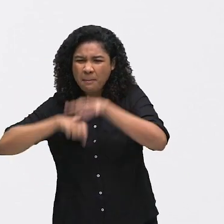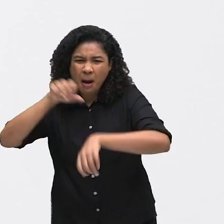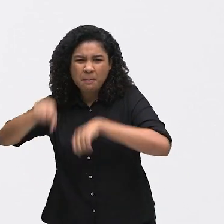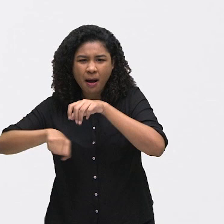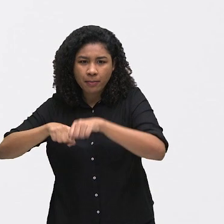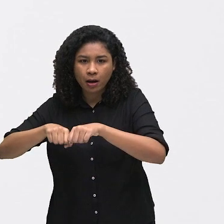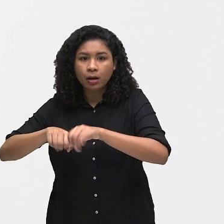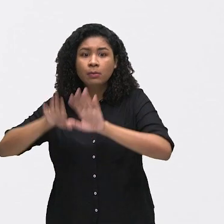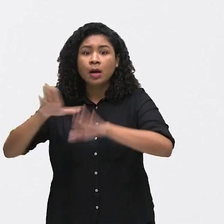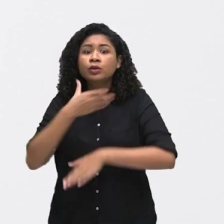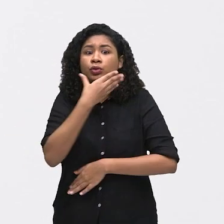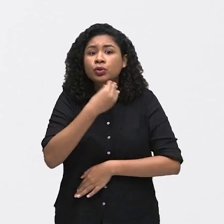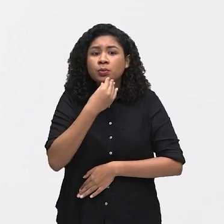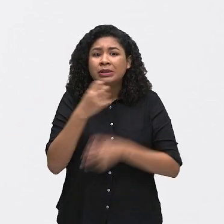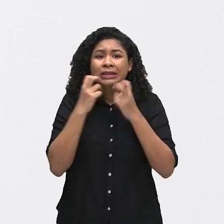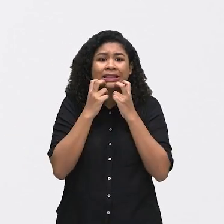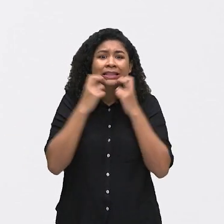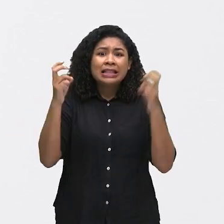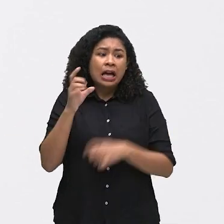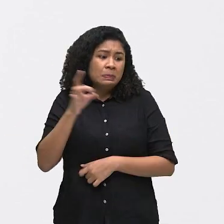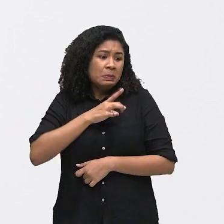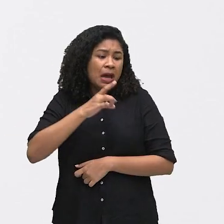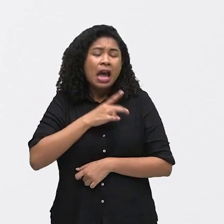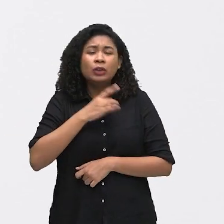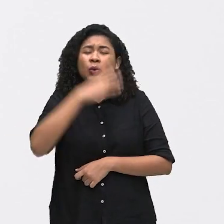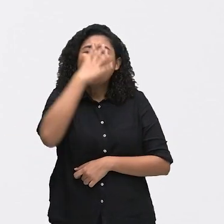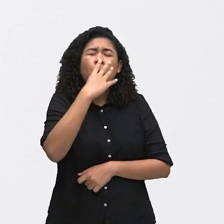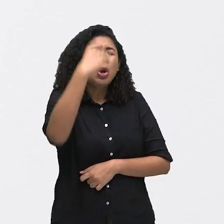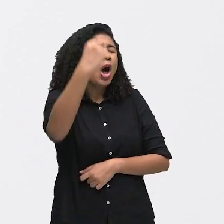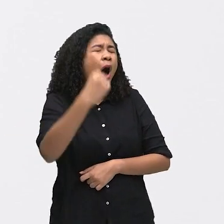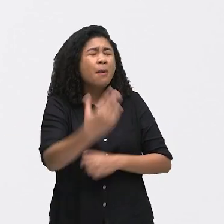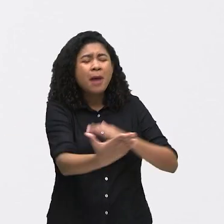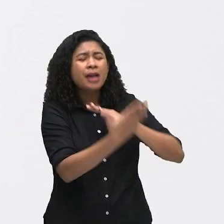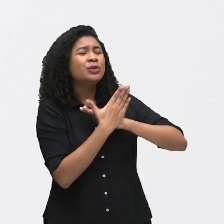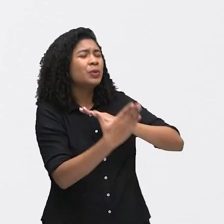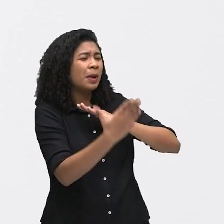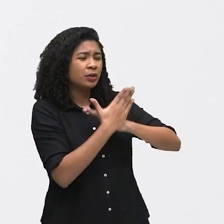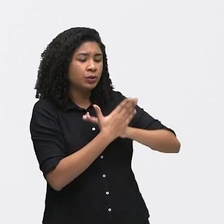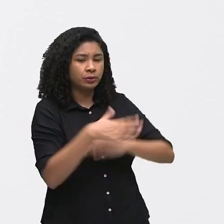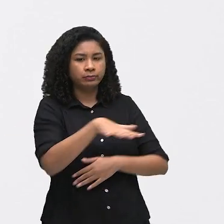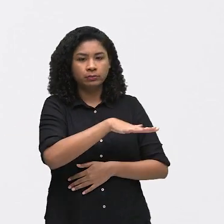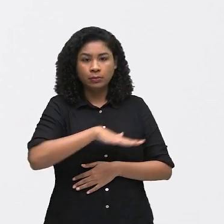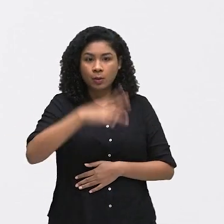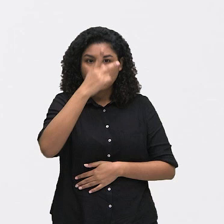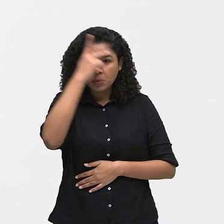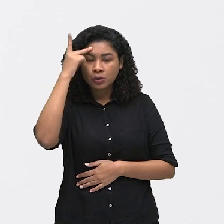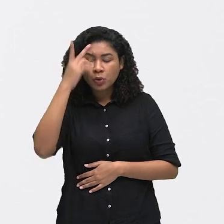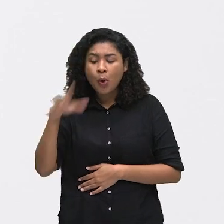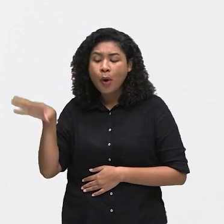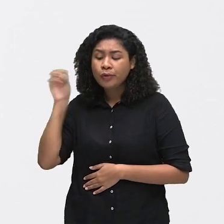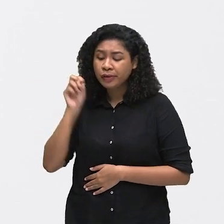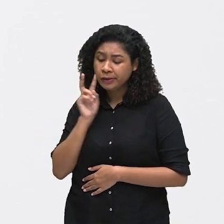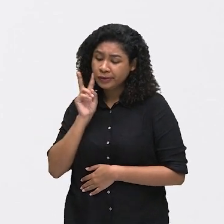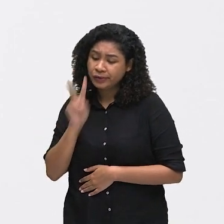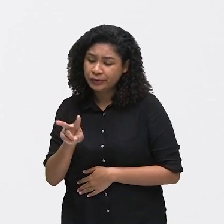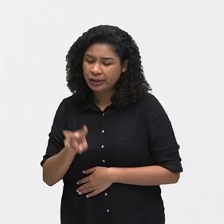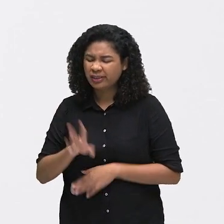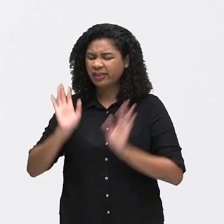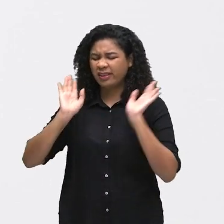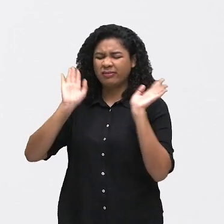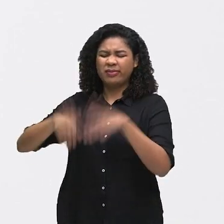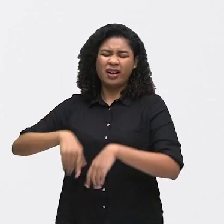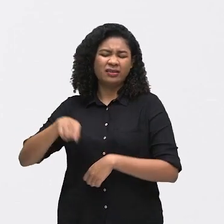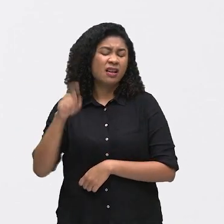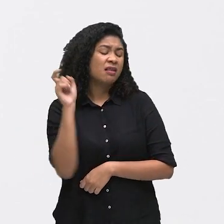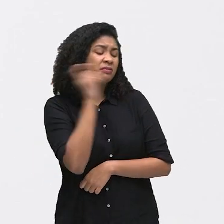lobo, socorro! Os vizinhos ouviram, mas acharam que era caçoada. Ninguém socorreu e o